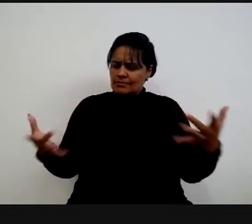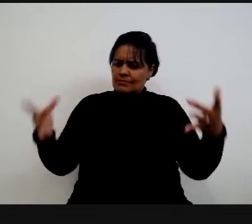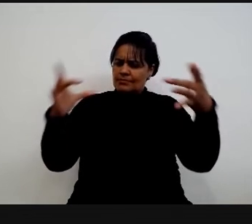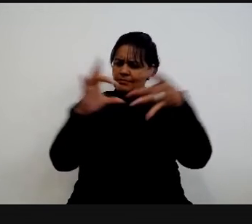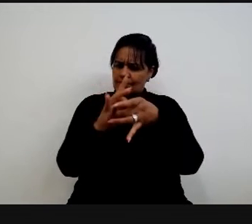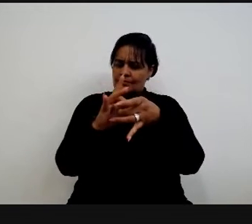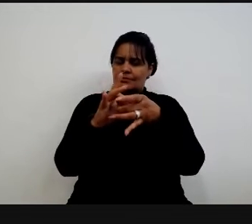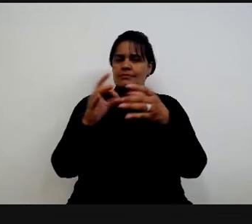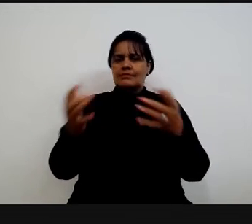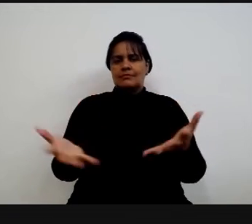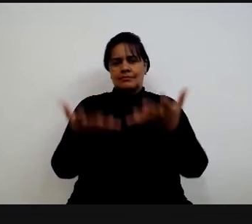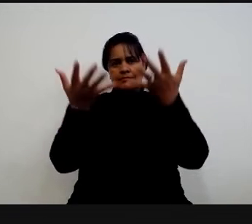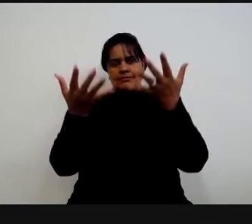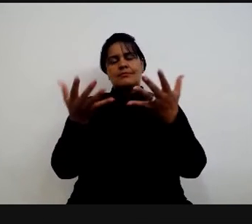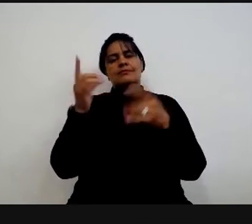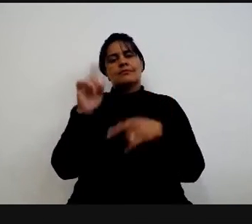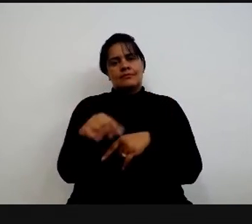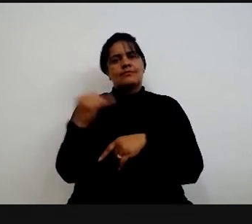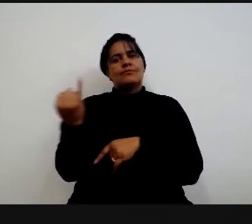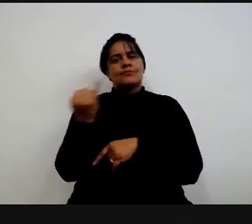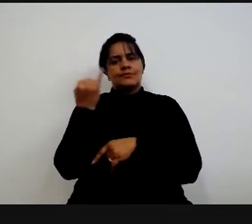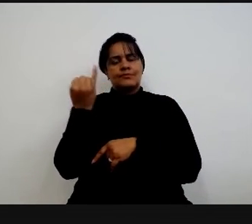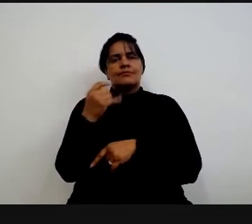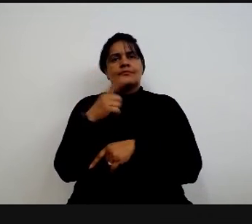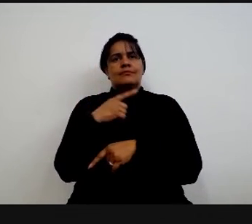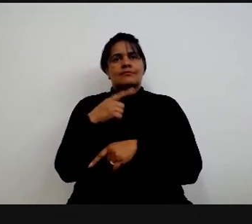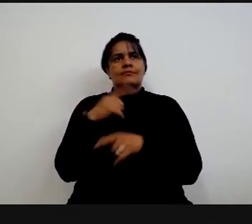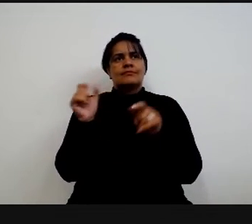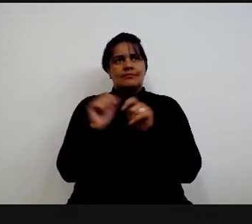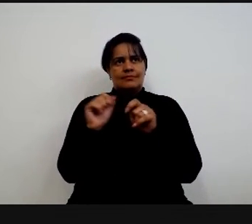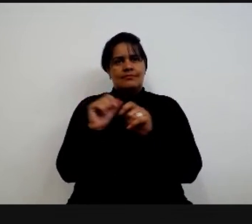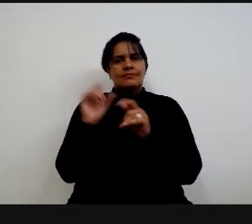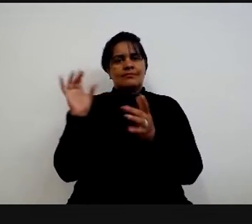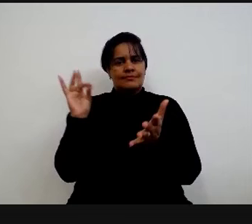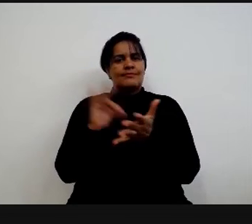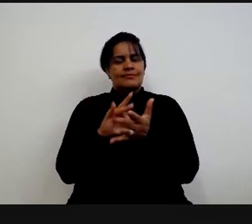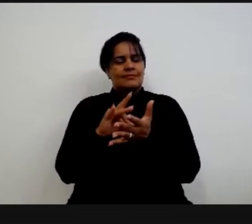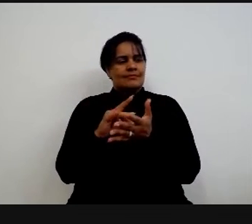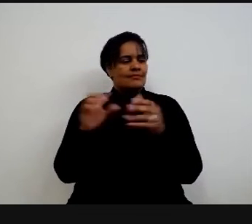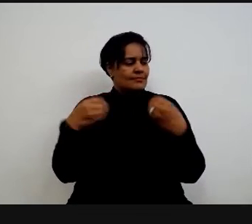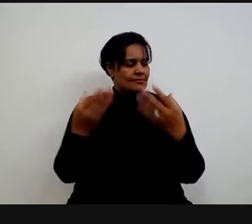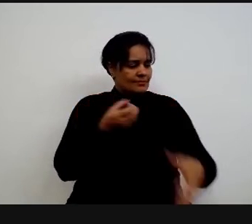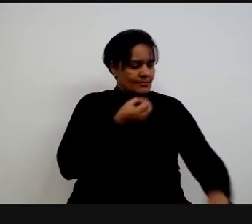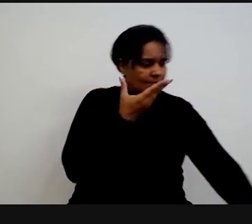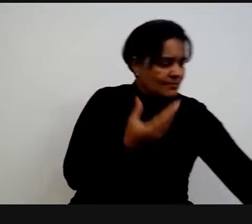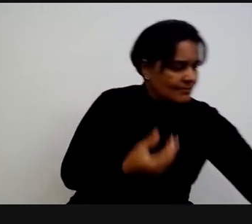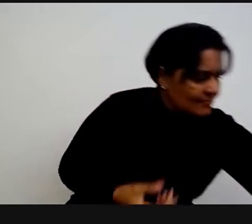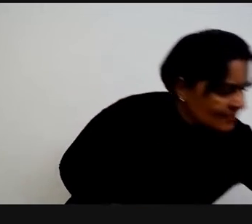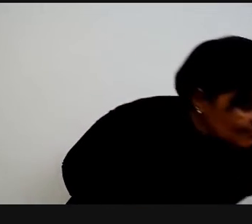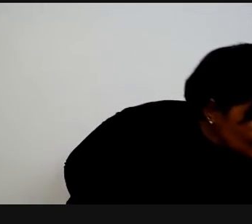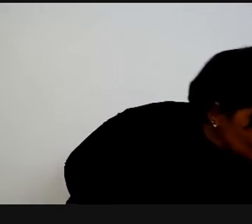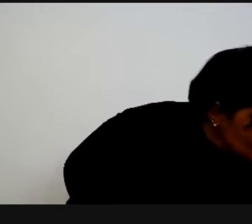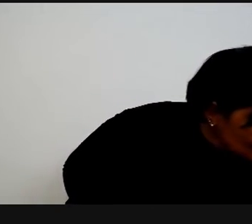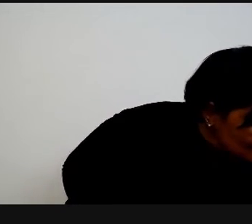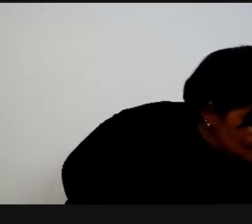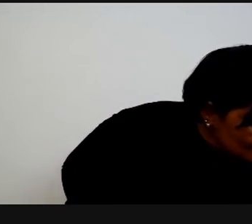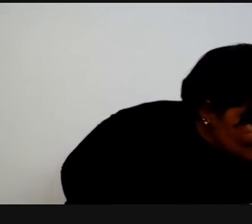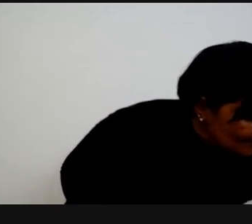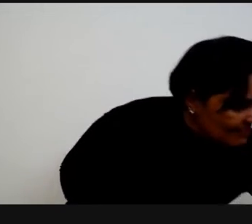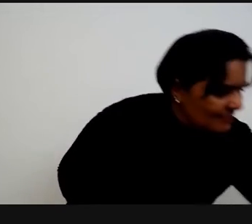nesse movimento. E isso tem sido feito com maestria pela ABEL. Então, também passo a você,